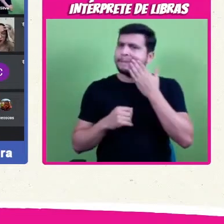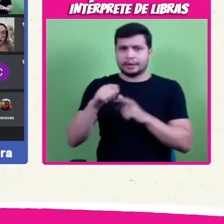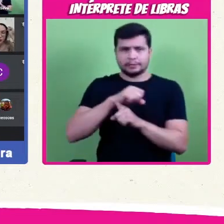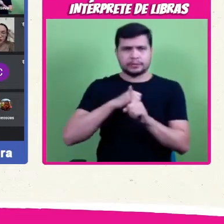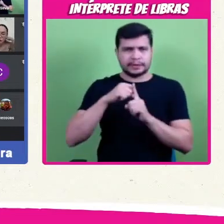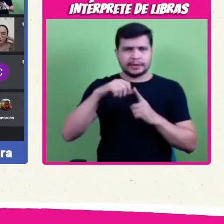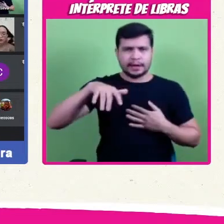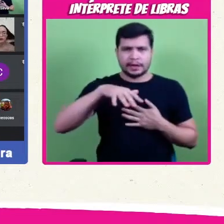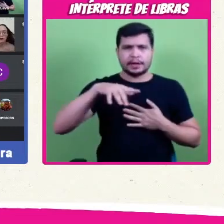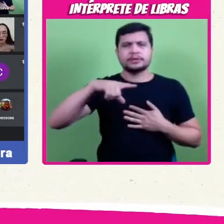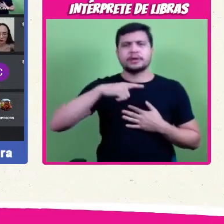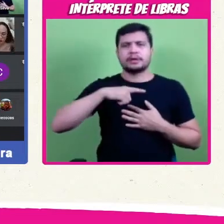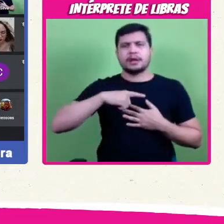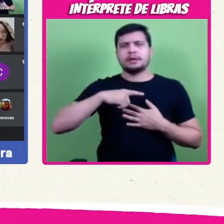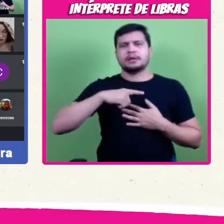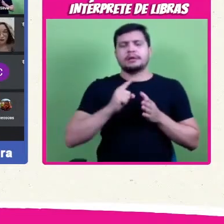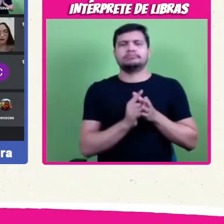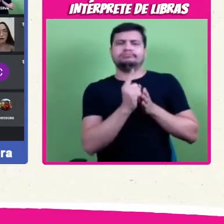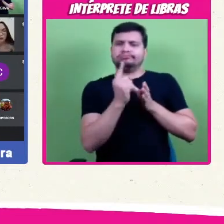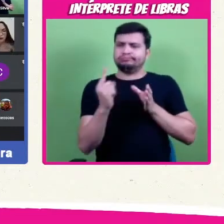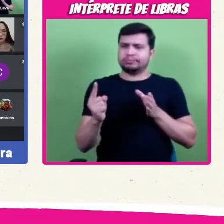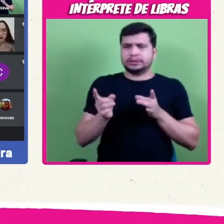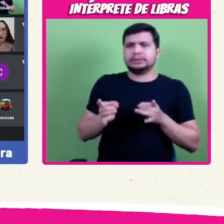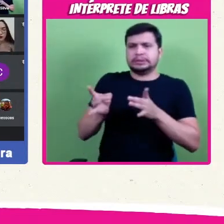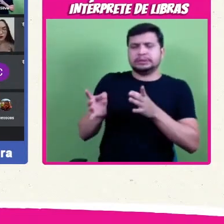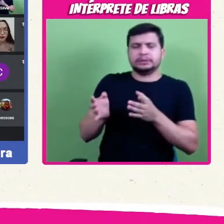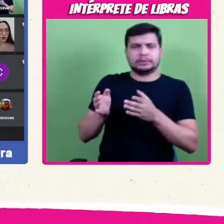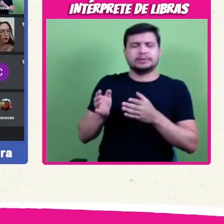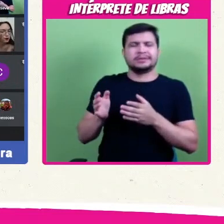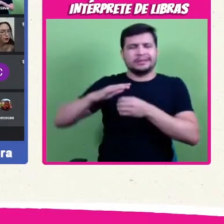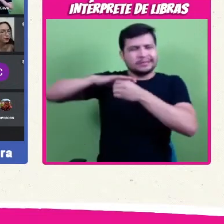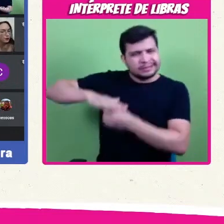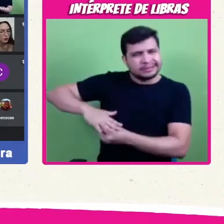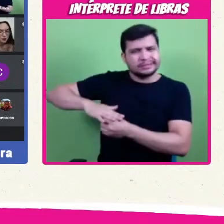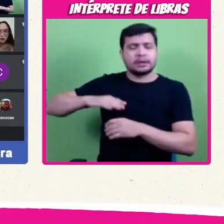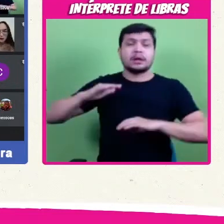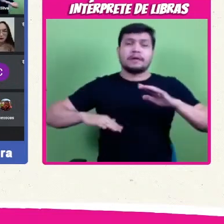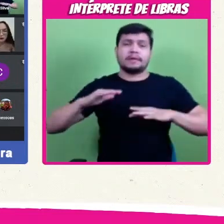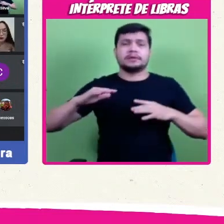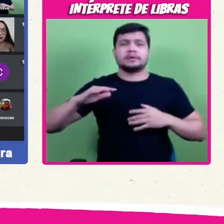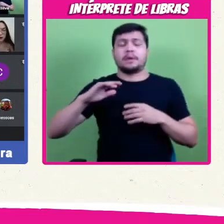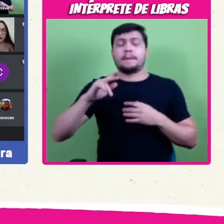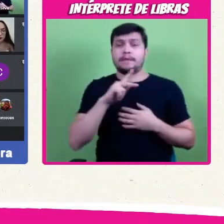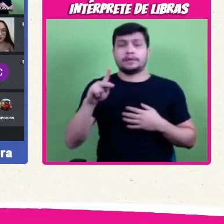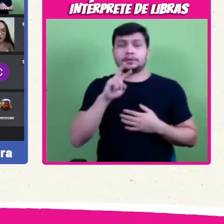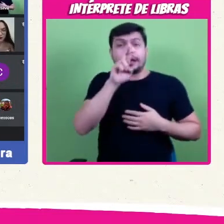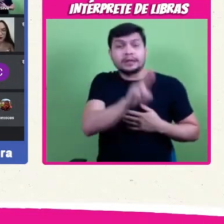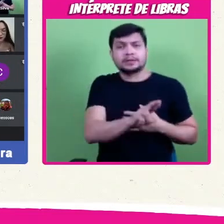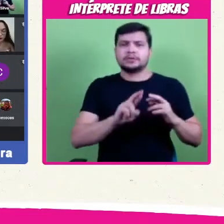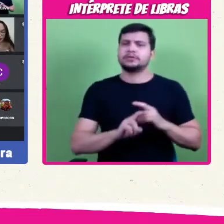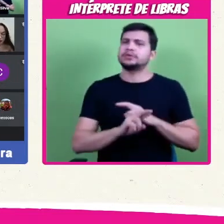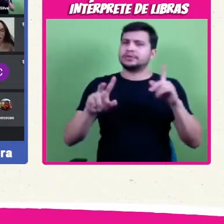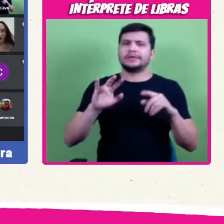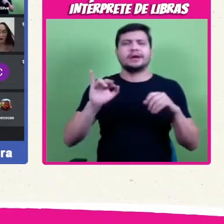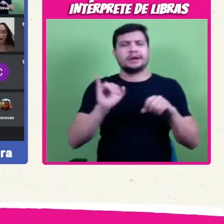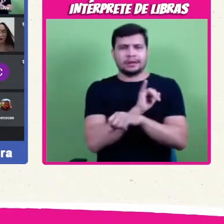ele opta em dizer de outra forma, porque às vezes aquela instituição pode não aceitar, não é nem só os alunos, pode